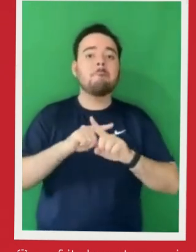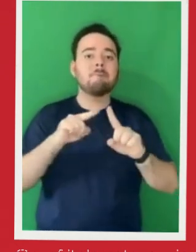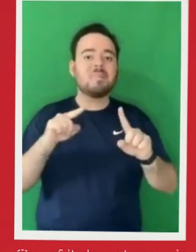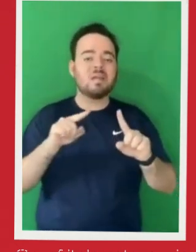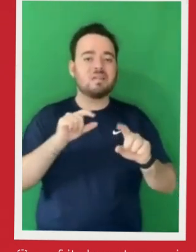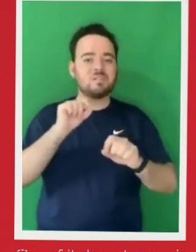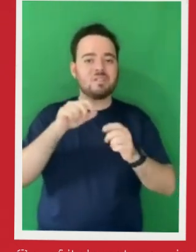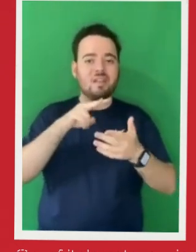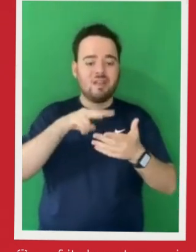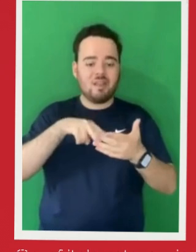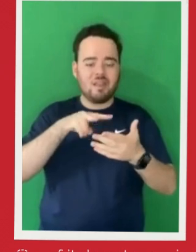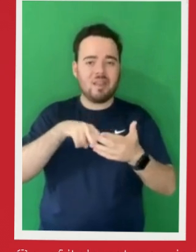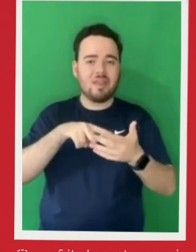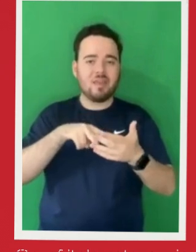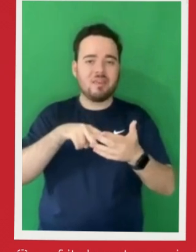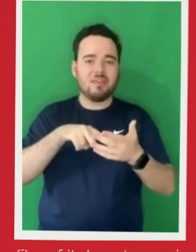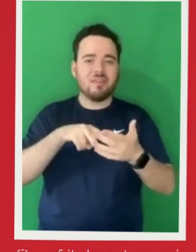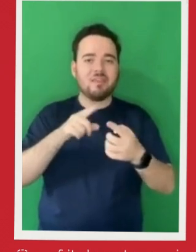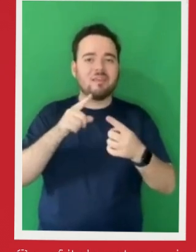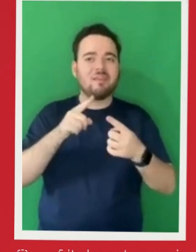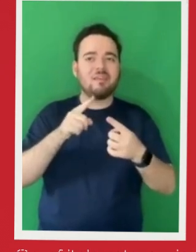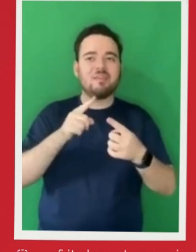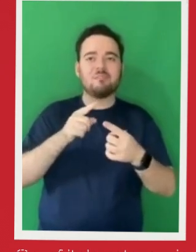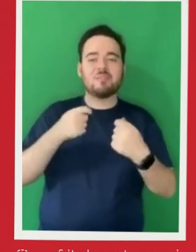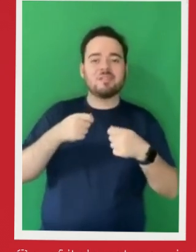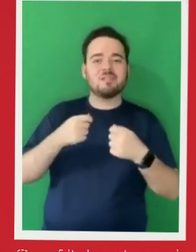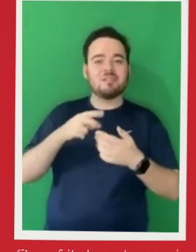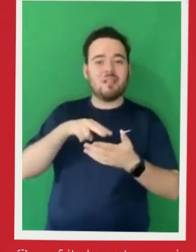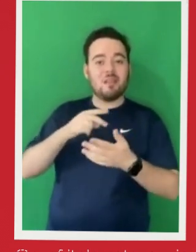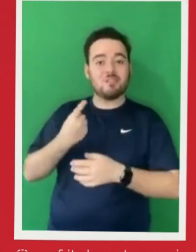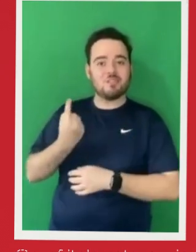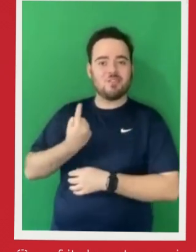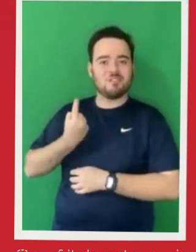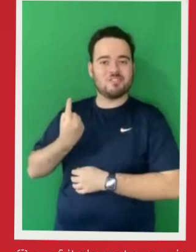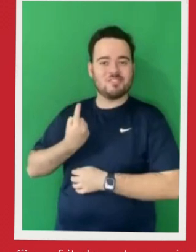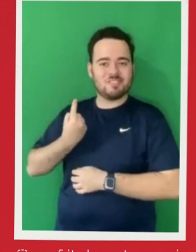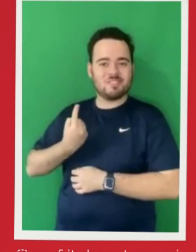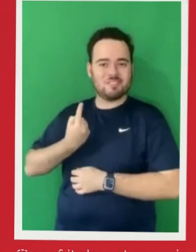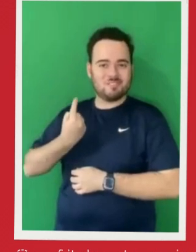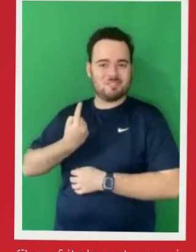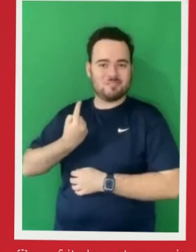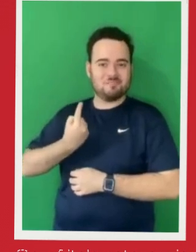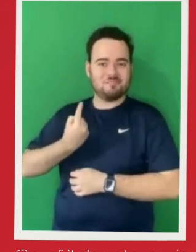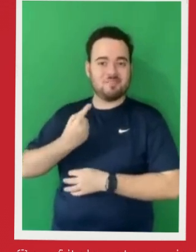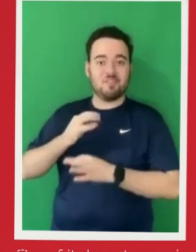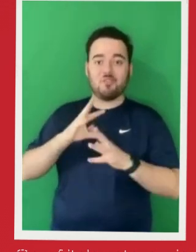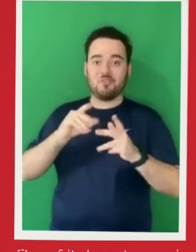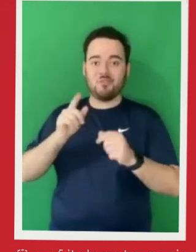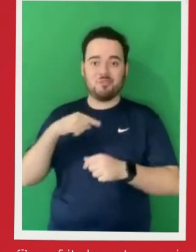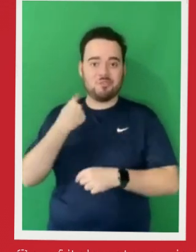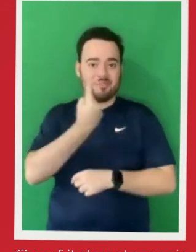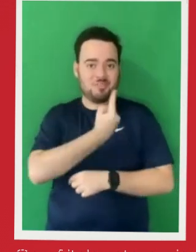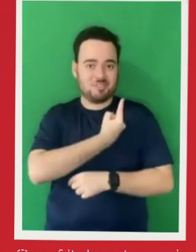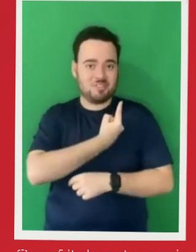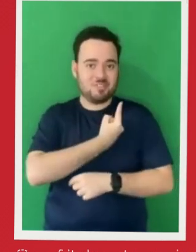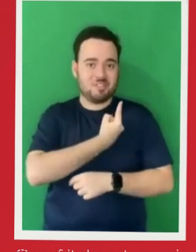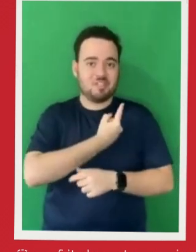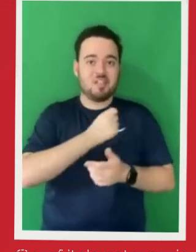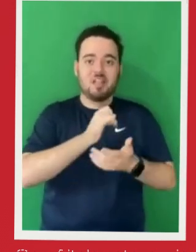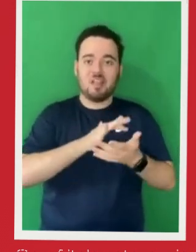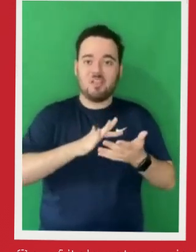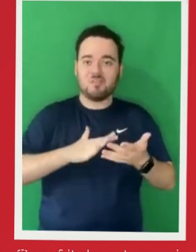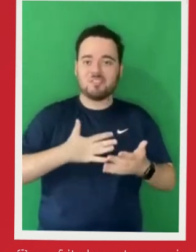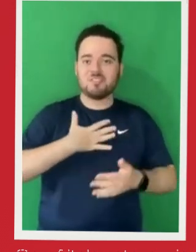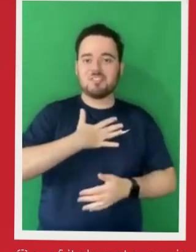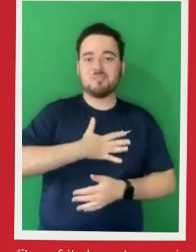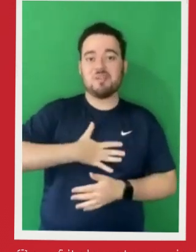Só que ler é uma atividade muito solitária. Eu imagino que para grande parte de nós que está aqui, ler é